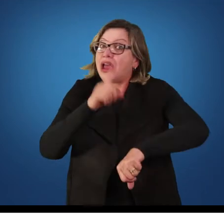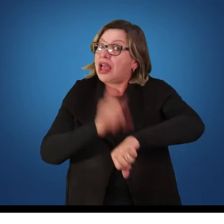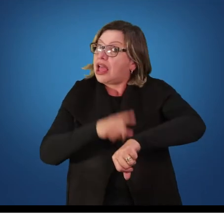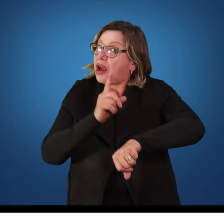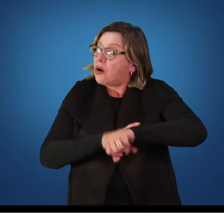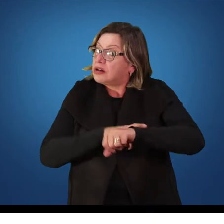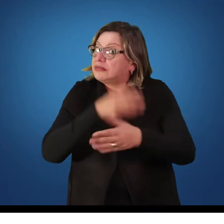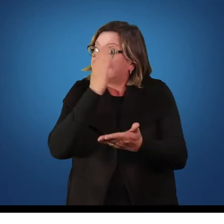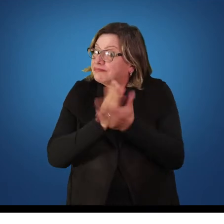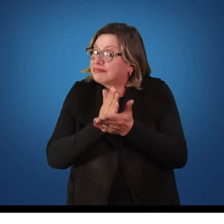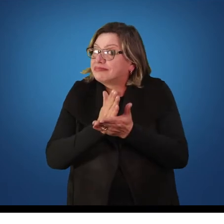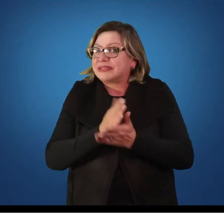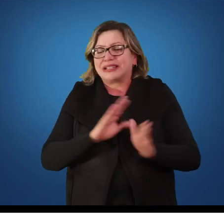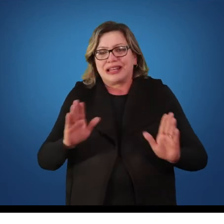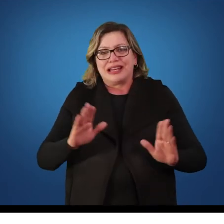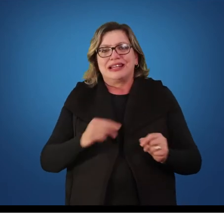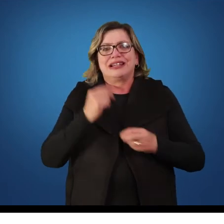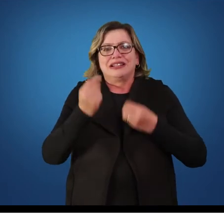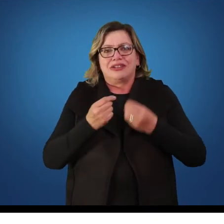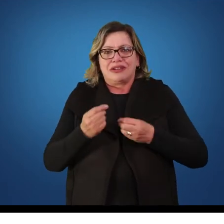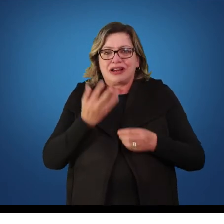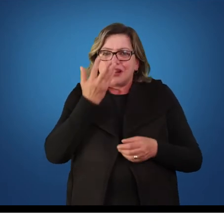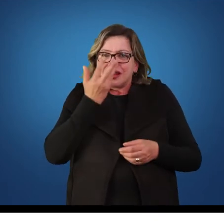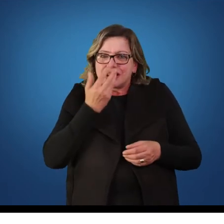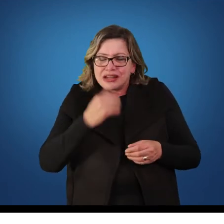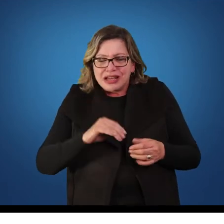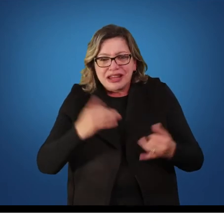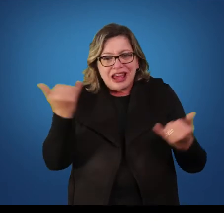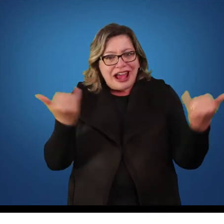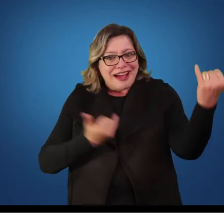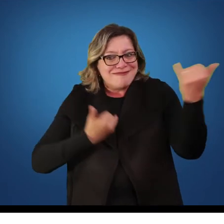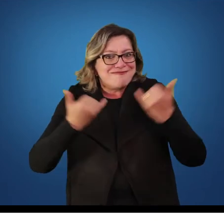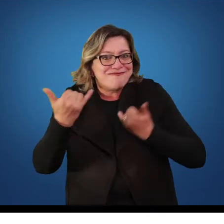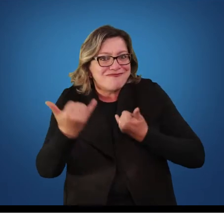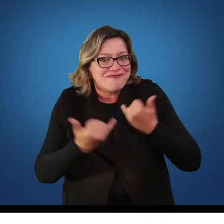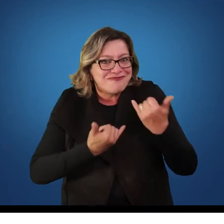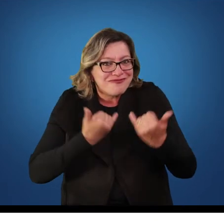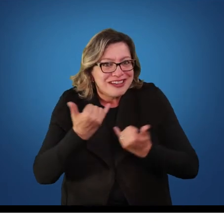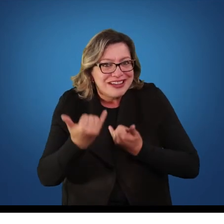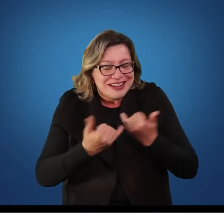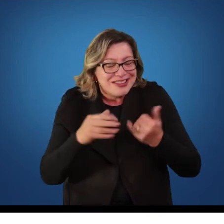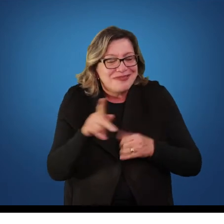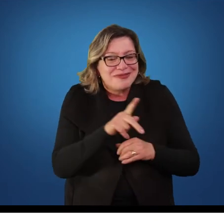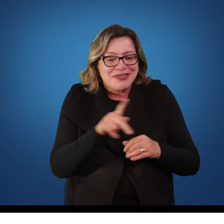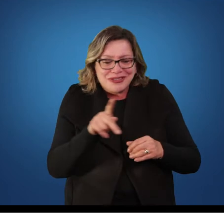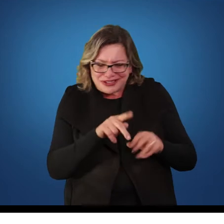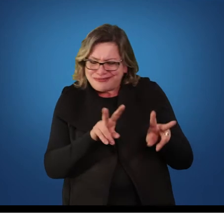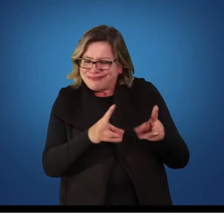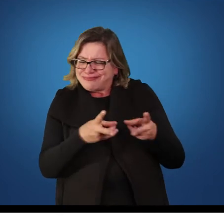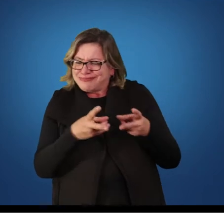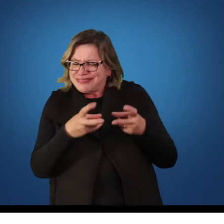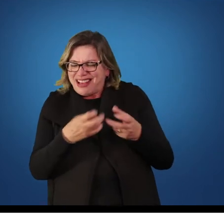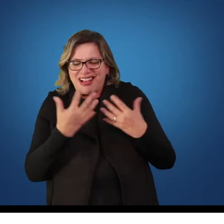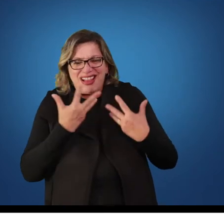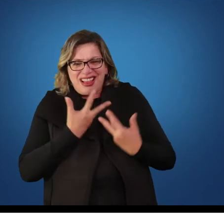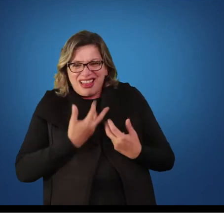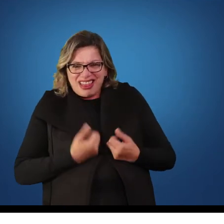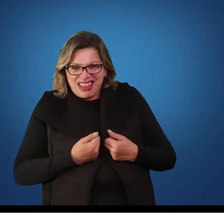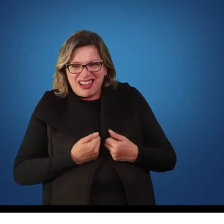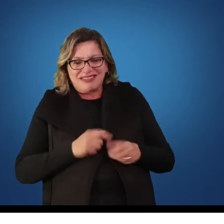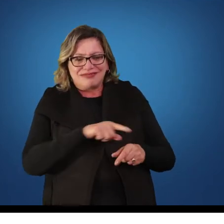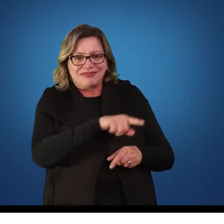que saturou é o sinal que a criança dá a você né mediador ou o instrutor ou o professor